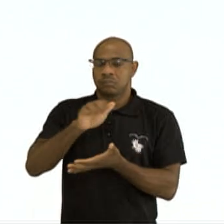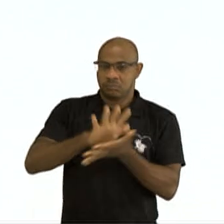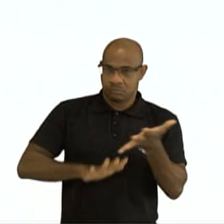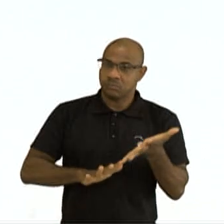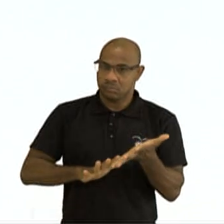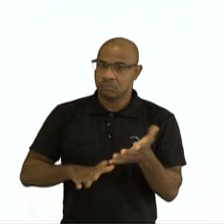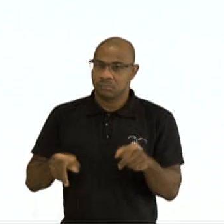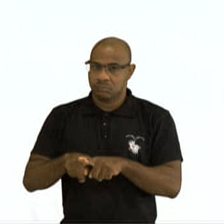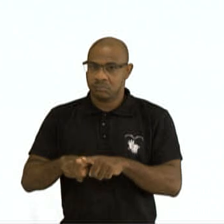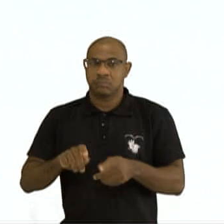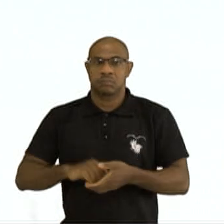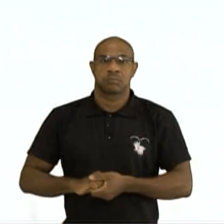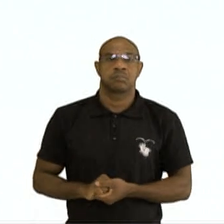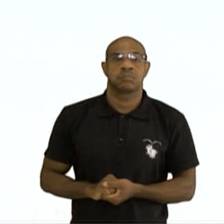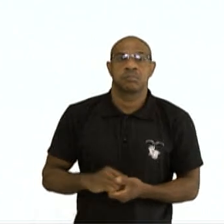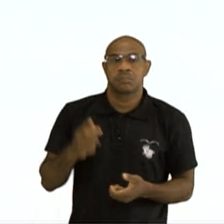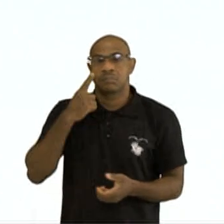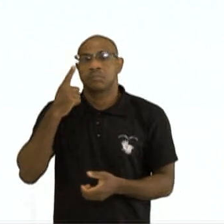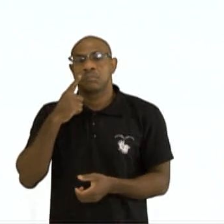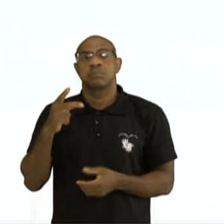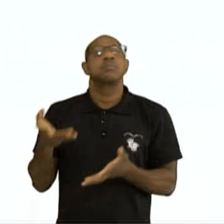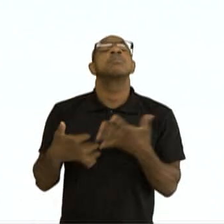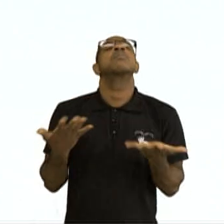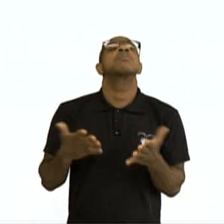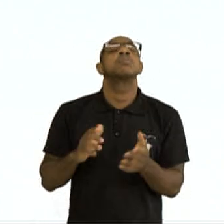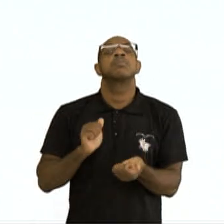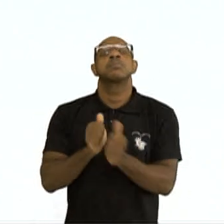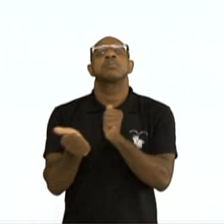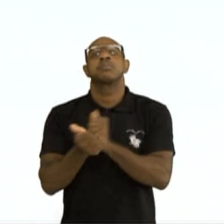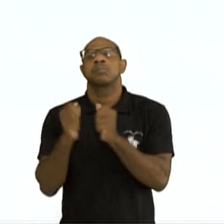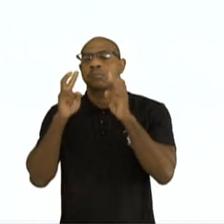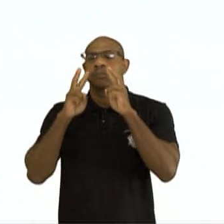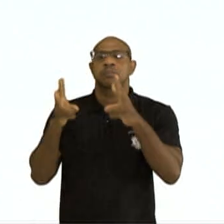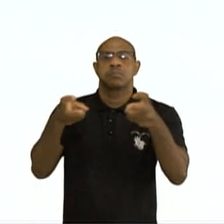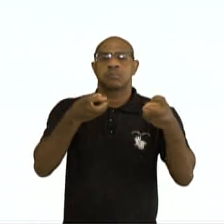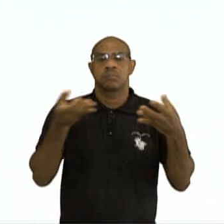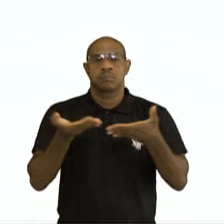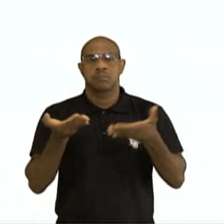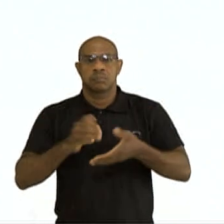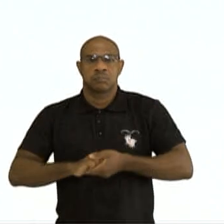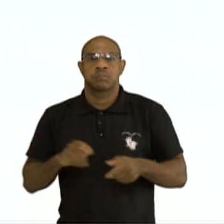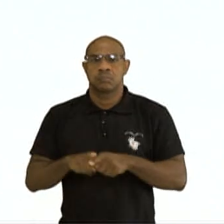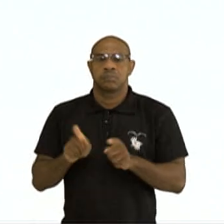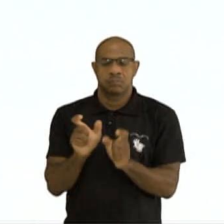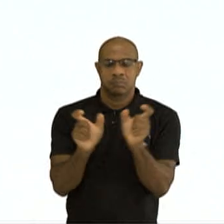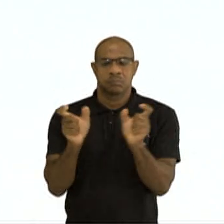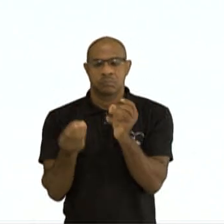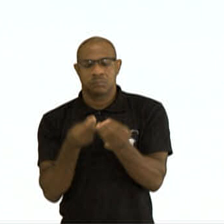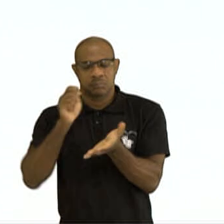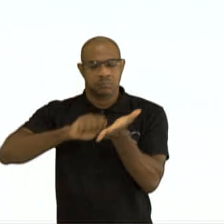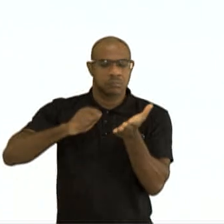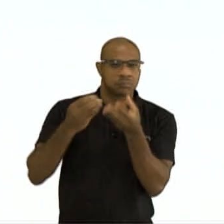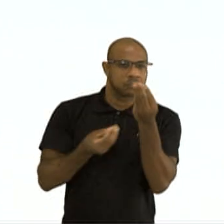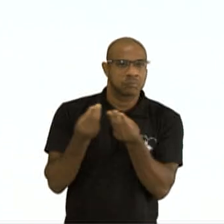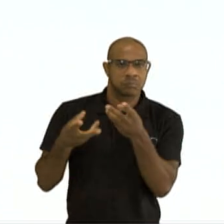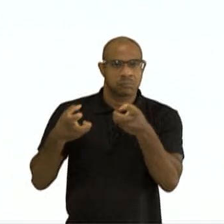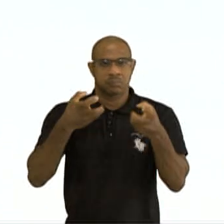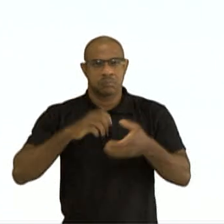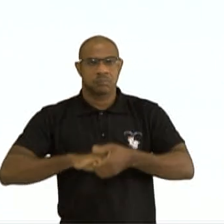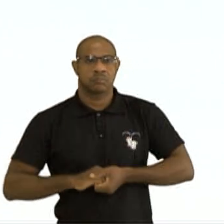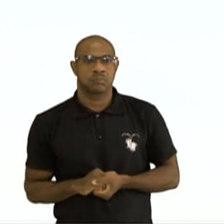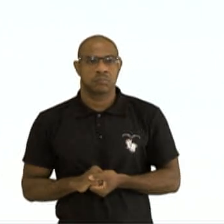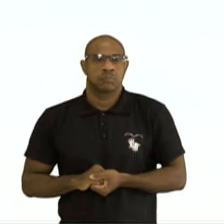deles. Mas antes vamos revisar aqui que esportes são esses e a pronúncia deles também. Então escutem aí e prestem atenção. Vamos lá.